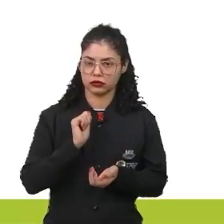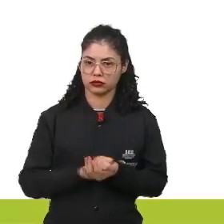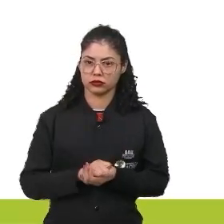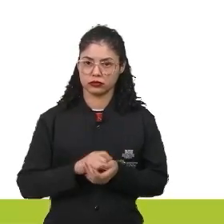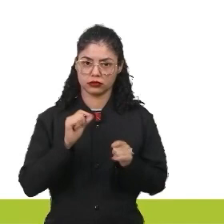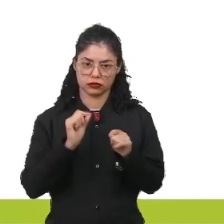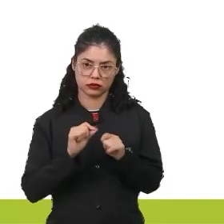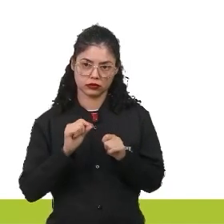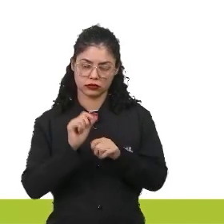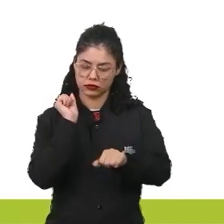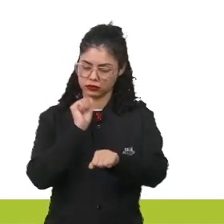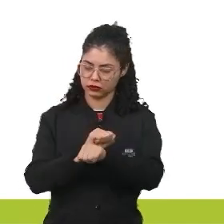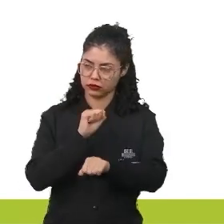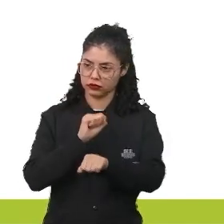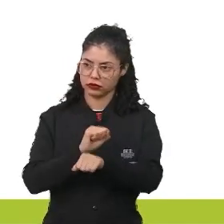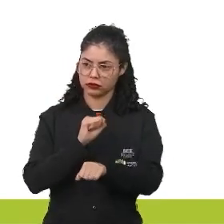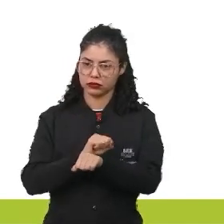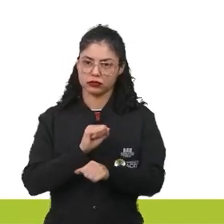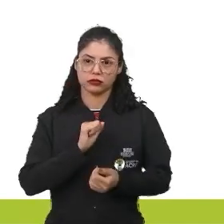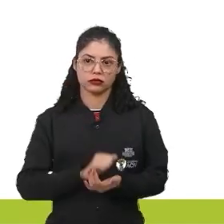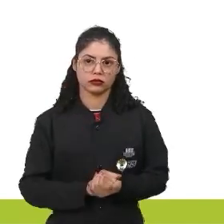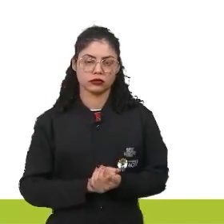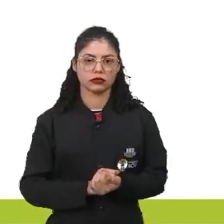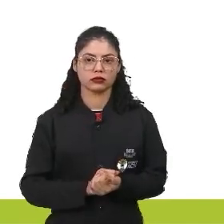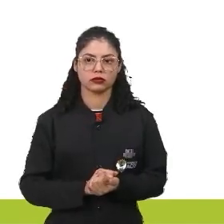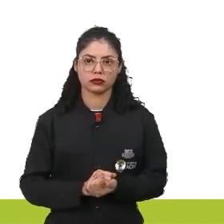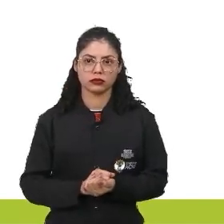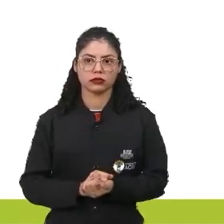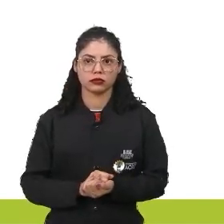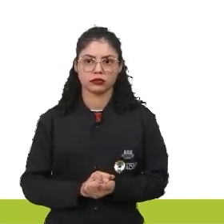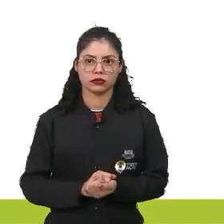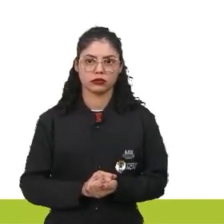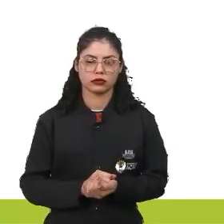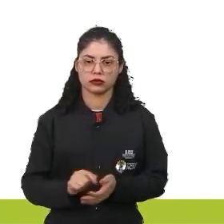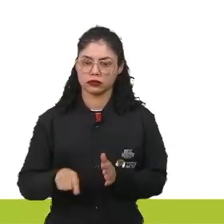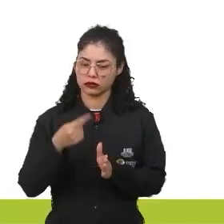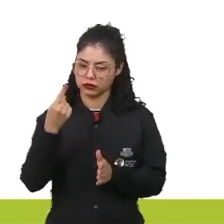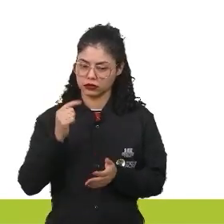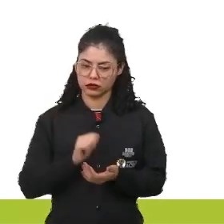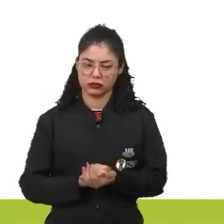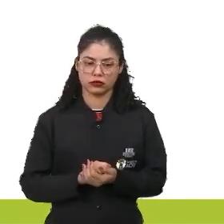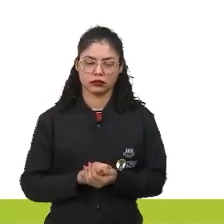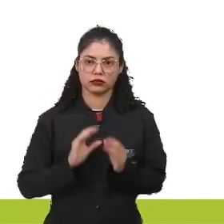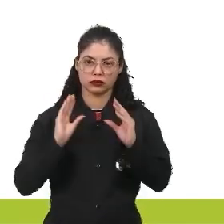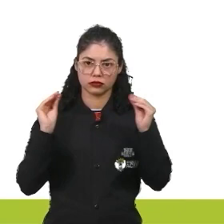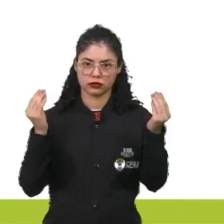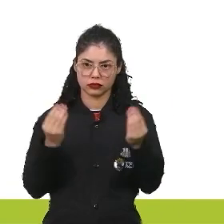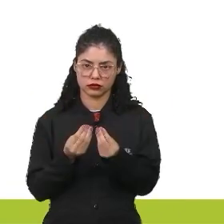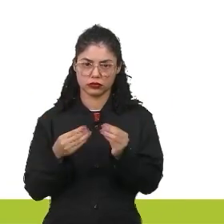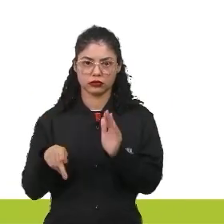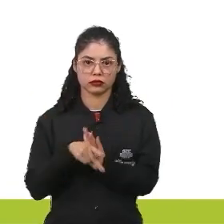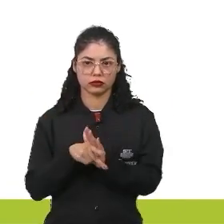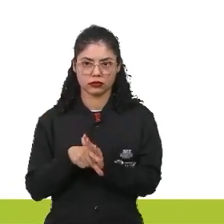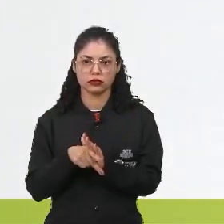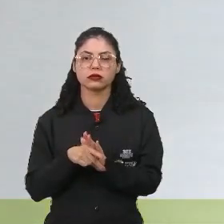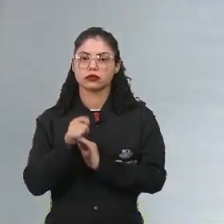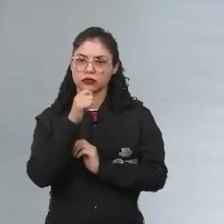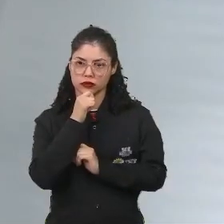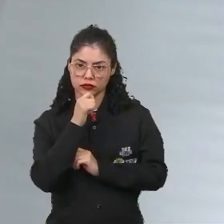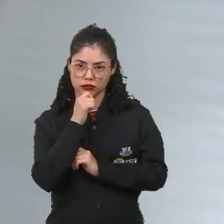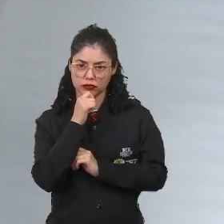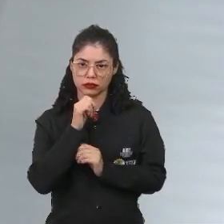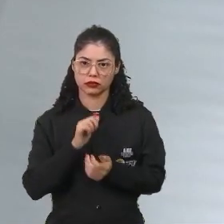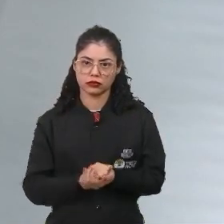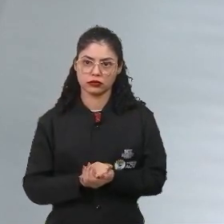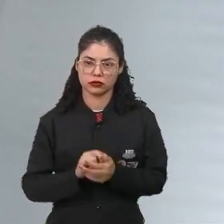vai esperar, né? Esperar uma das substâncias se depositarem devido aí